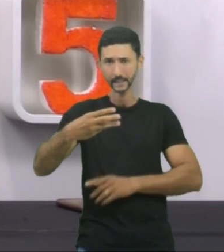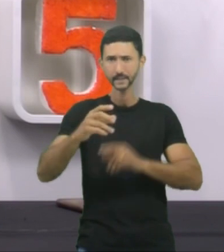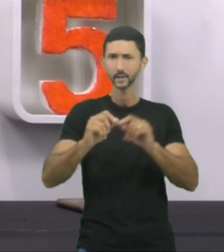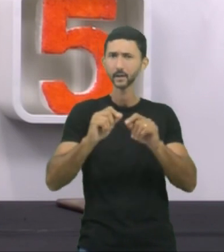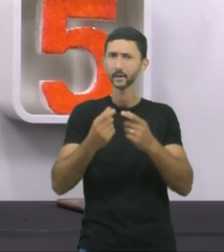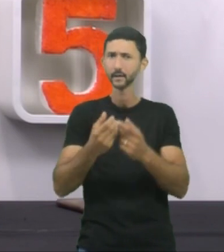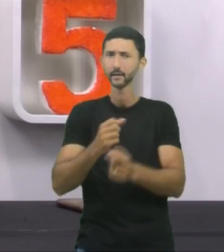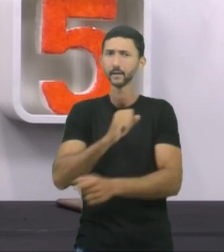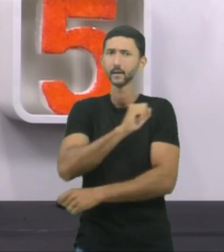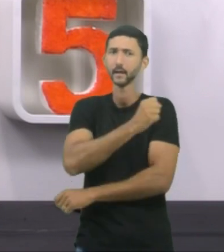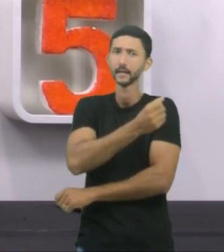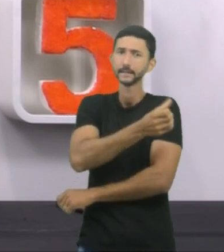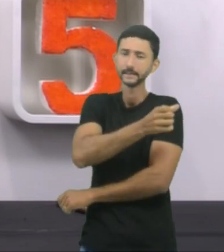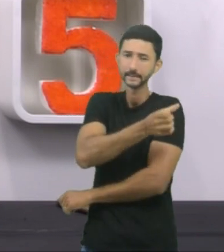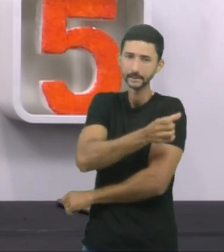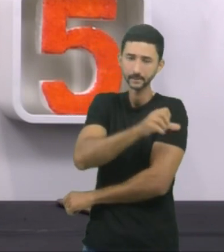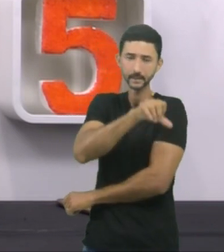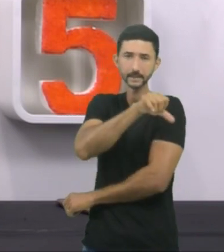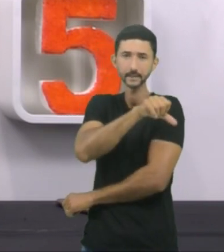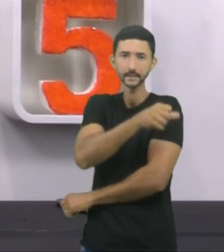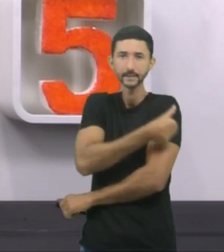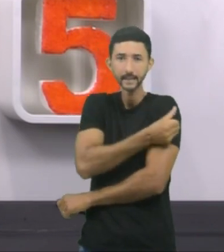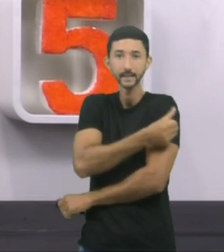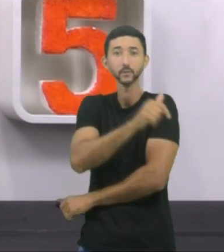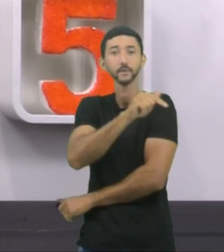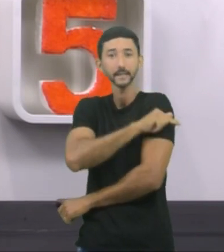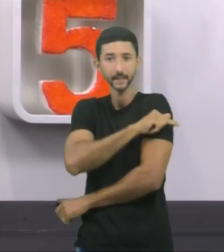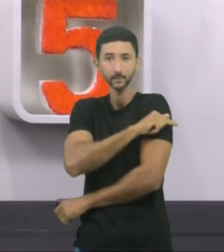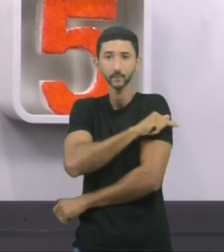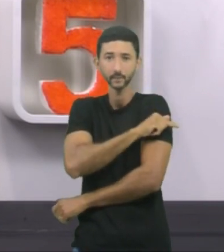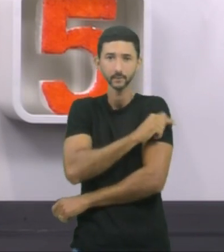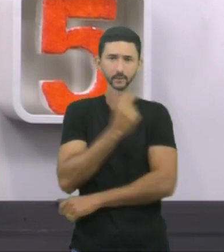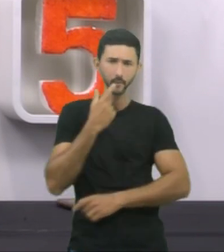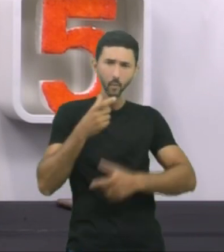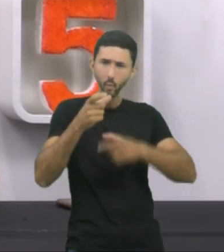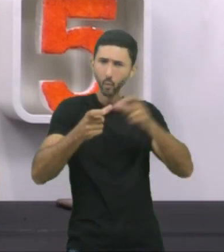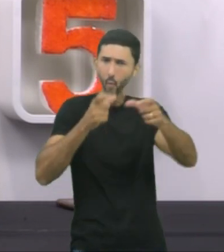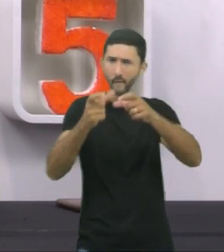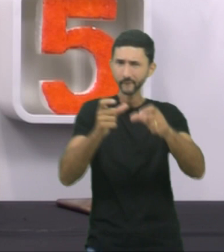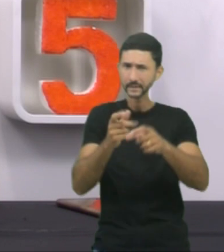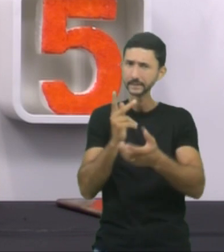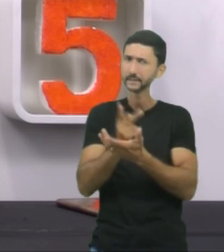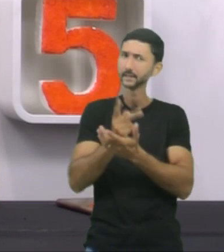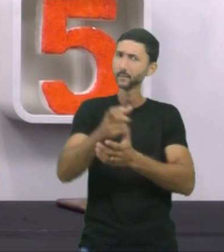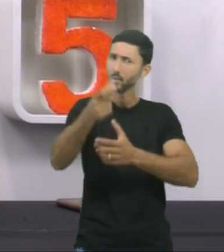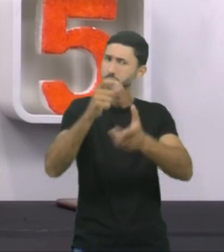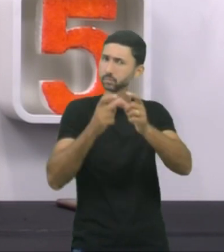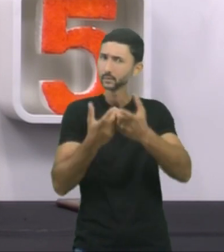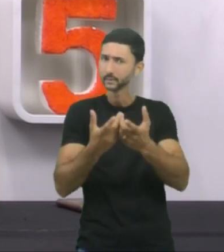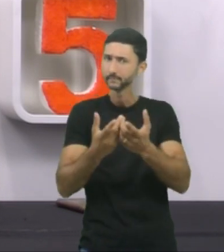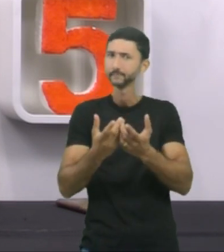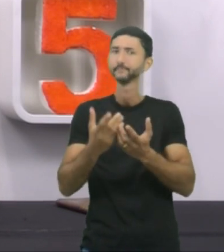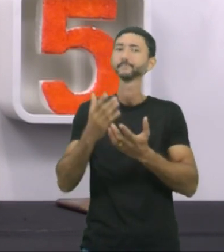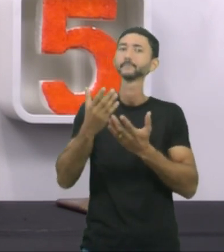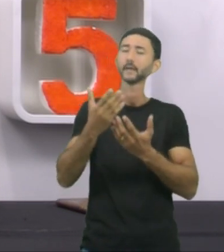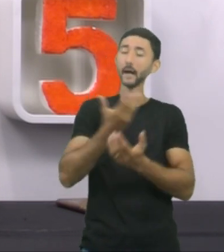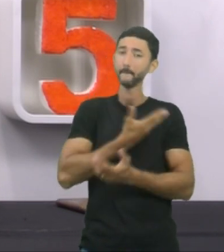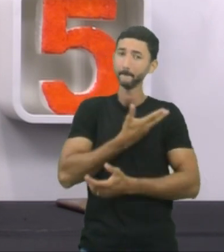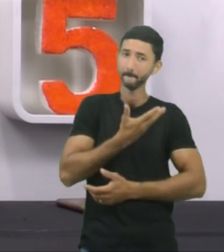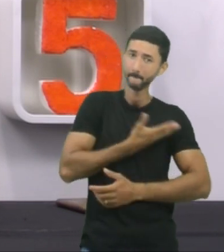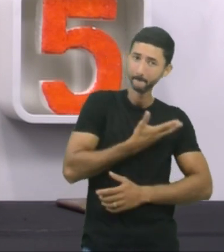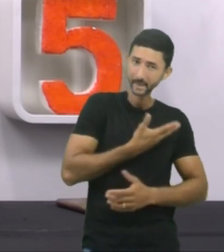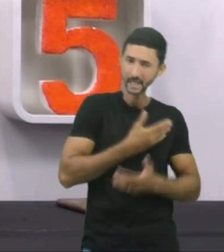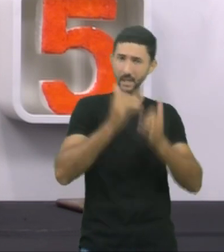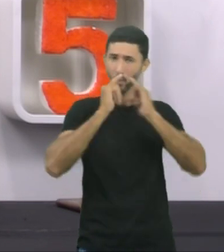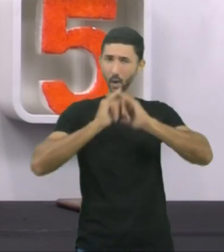são os alunos do 6º e 7º ano. Eu reitero o convite que eu sempre faço a vocês. Convidem os